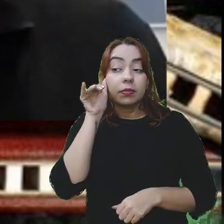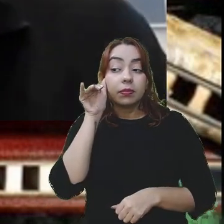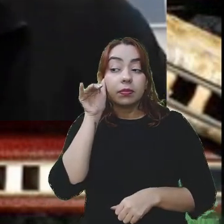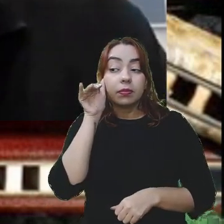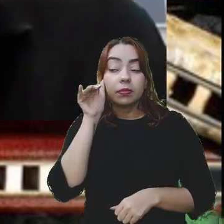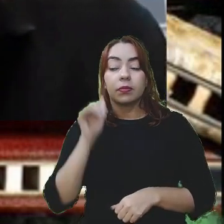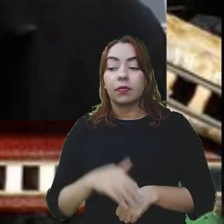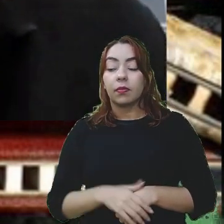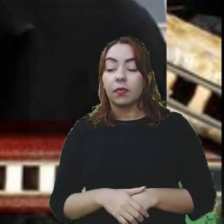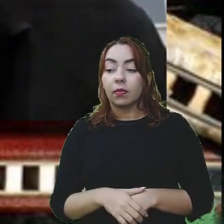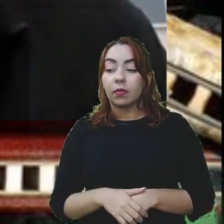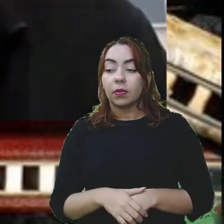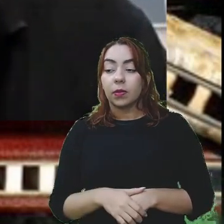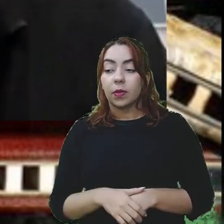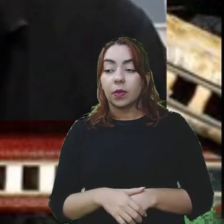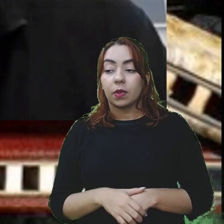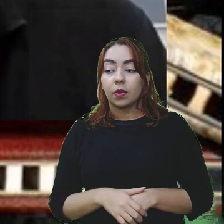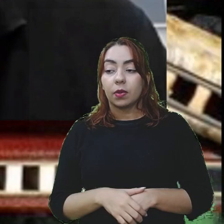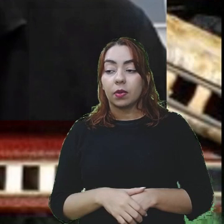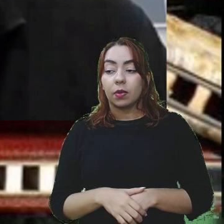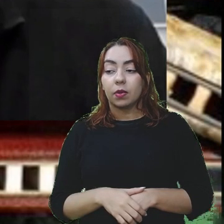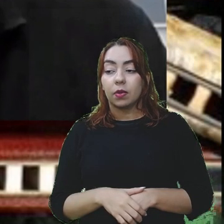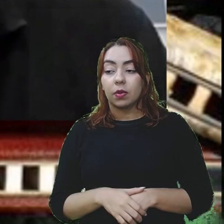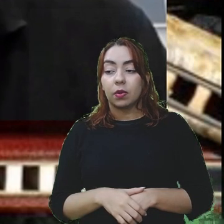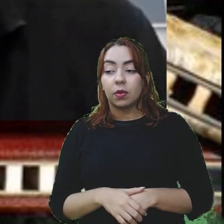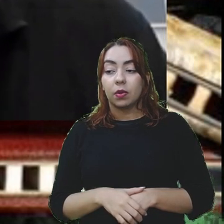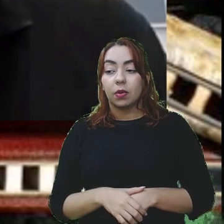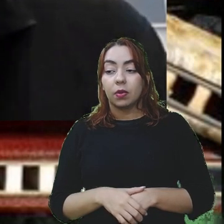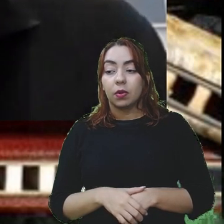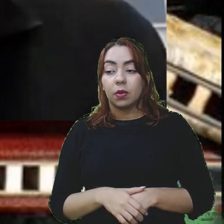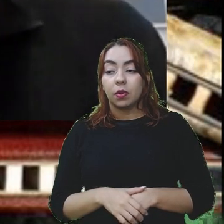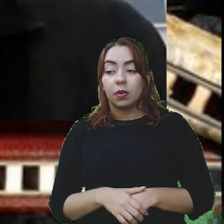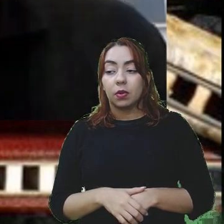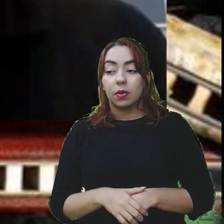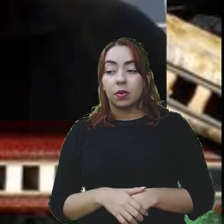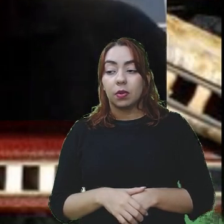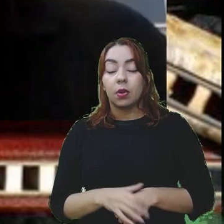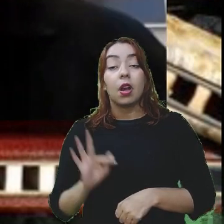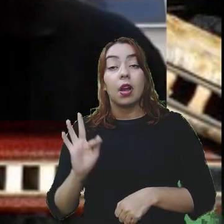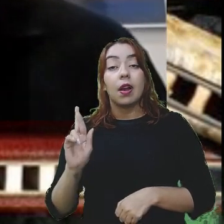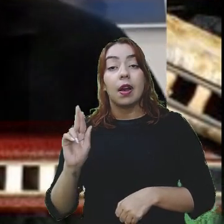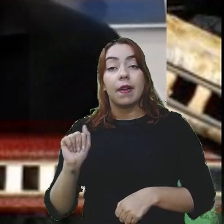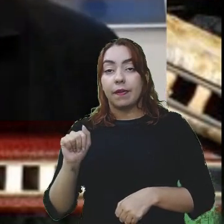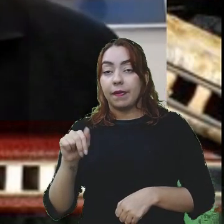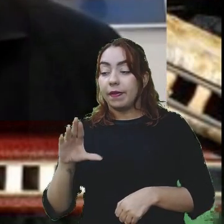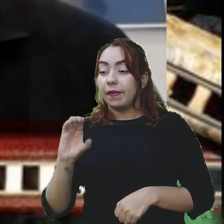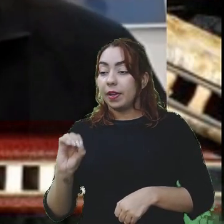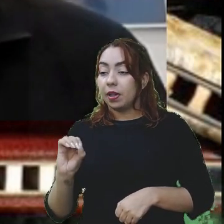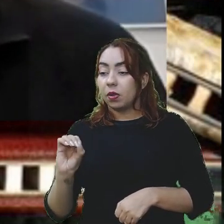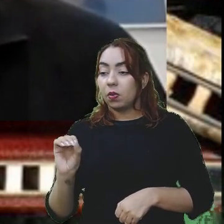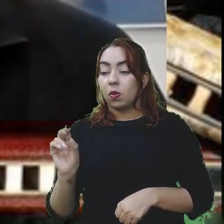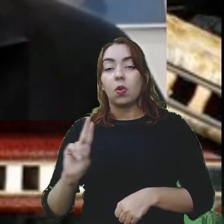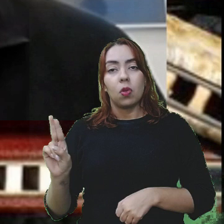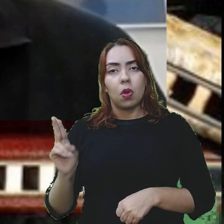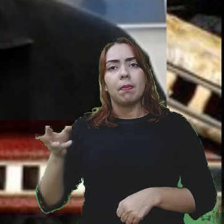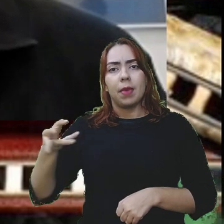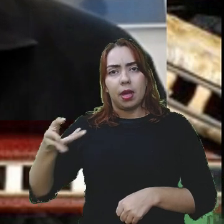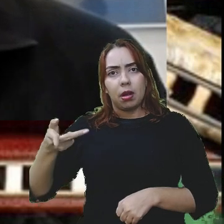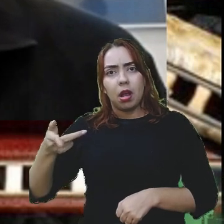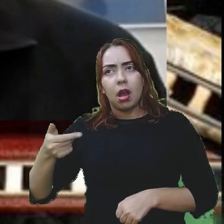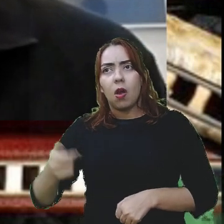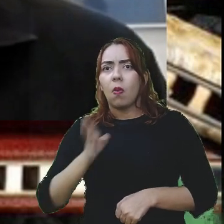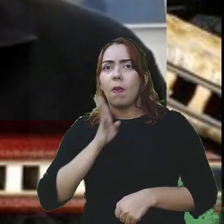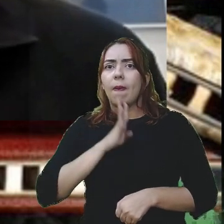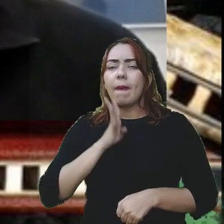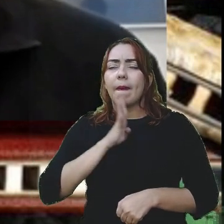é? Desculpa. Franco Luciani. Sim, sim, toca muito bem. Ele é incrível. E também tem essa vivência